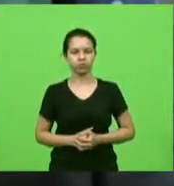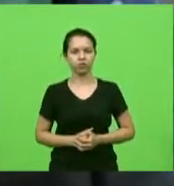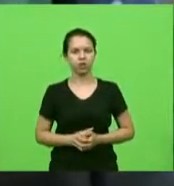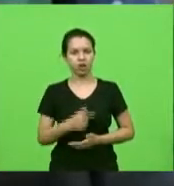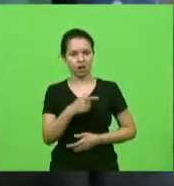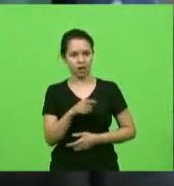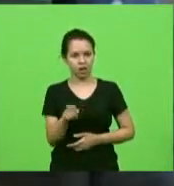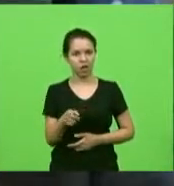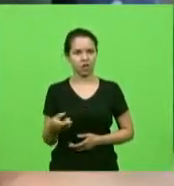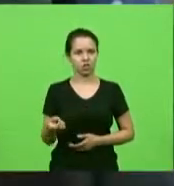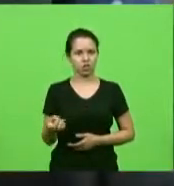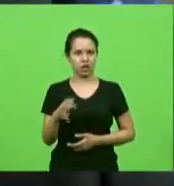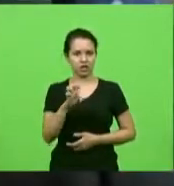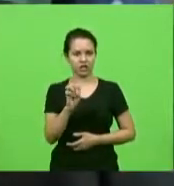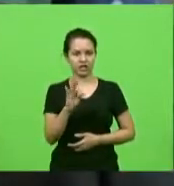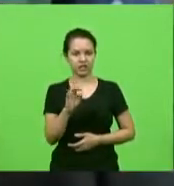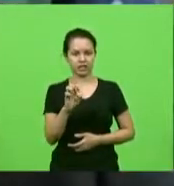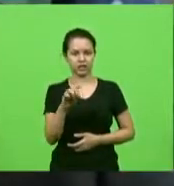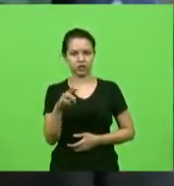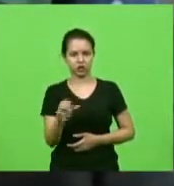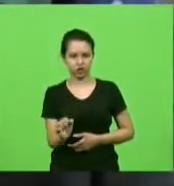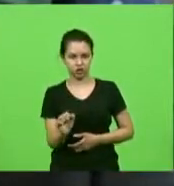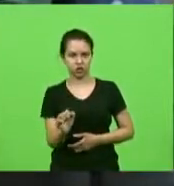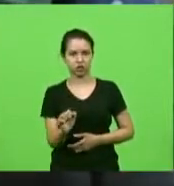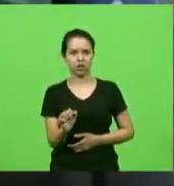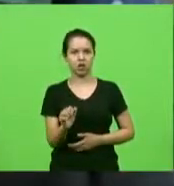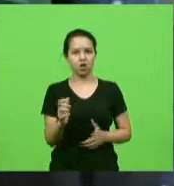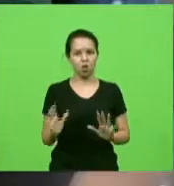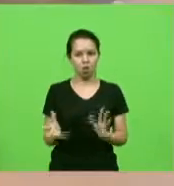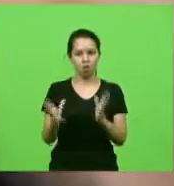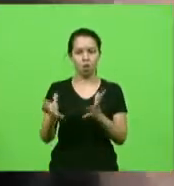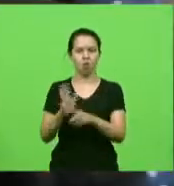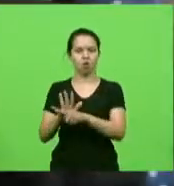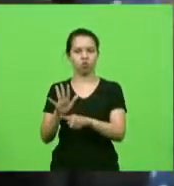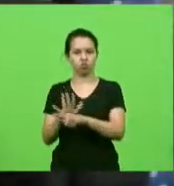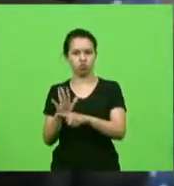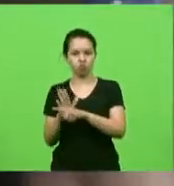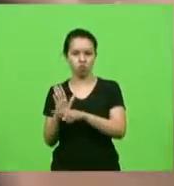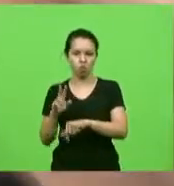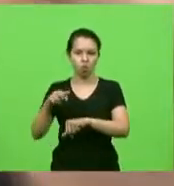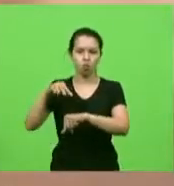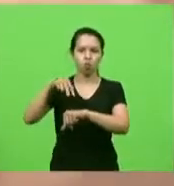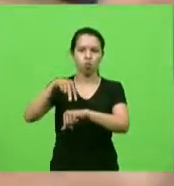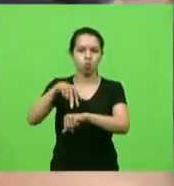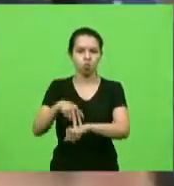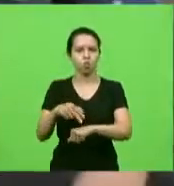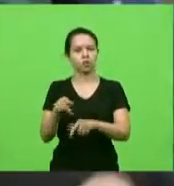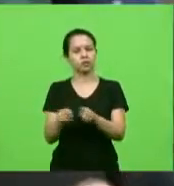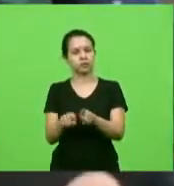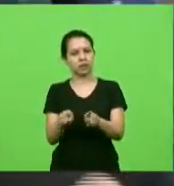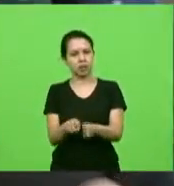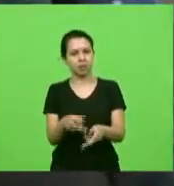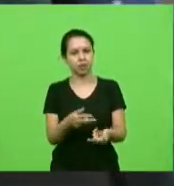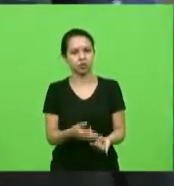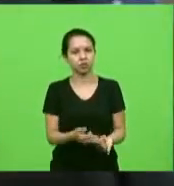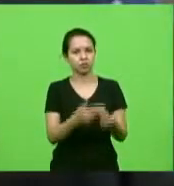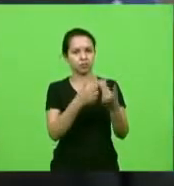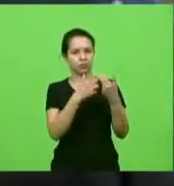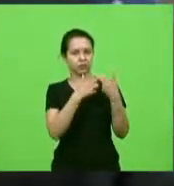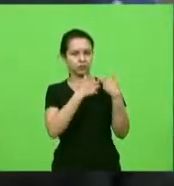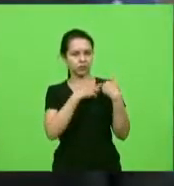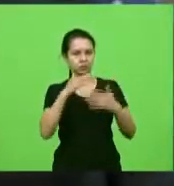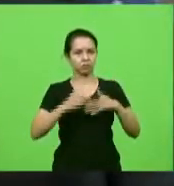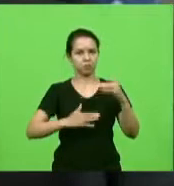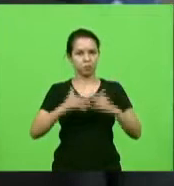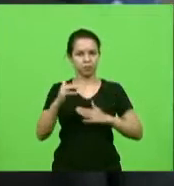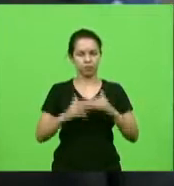do acaso. Um estadista constrói, aproxima, orienta, está presente e se responsabiliza pelos atos de